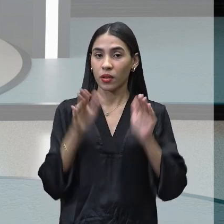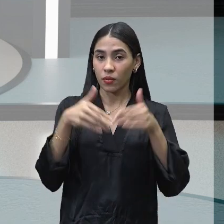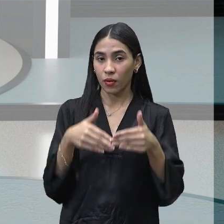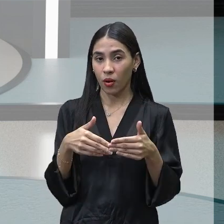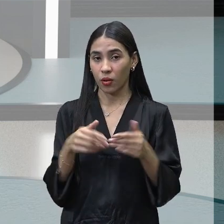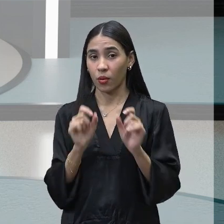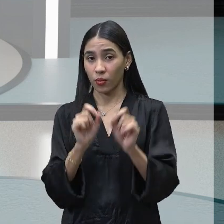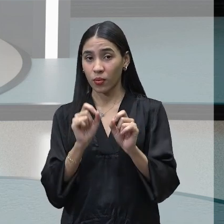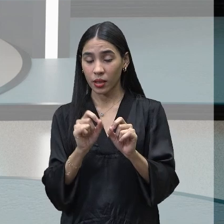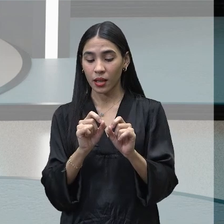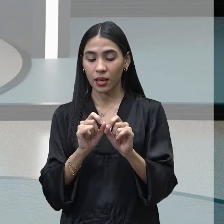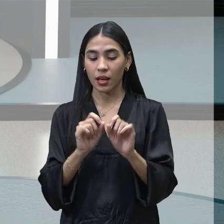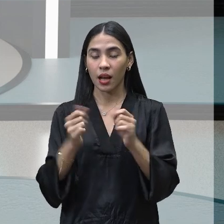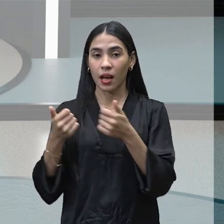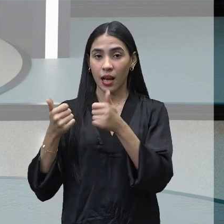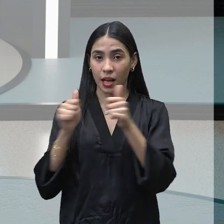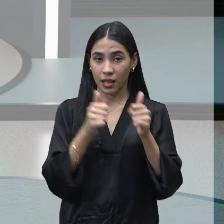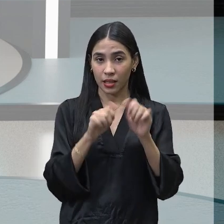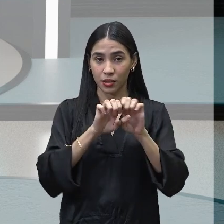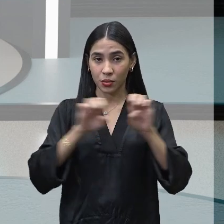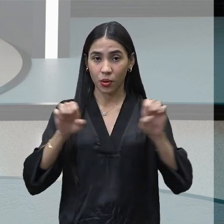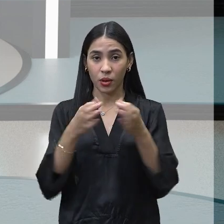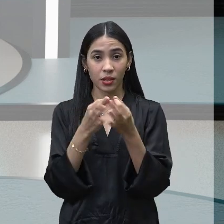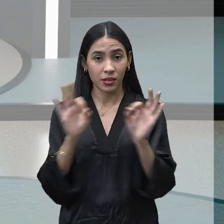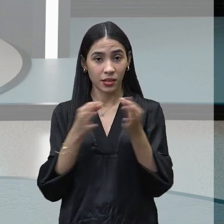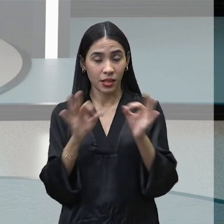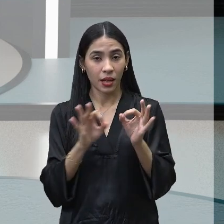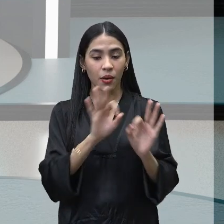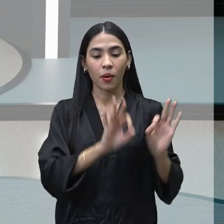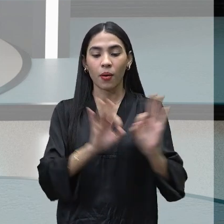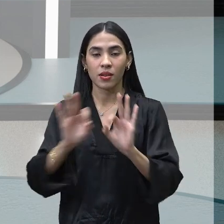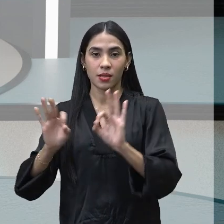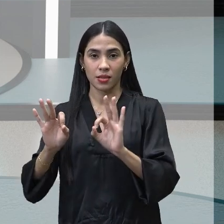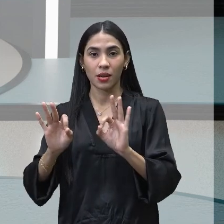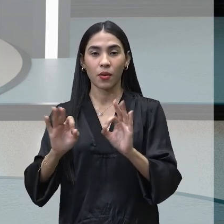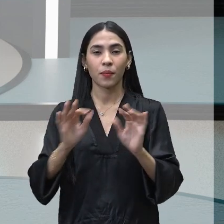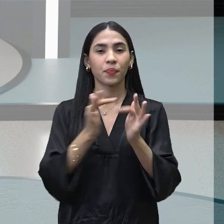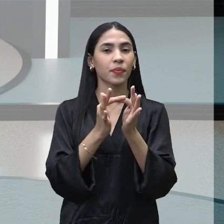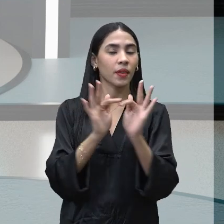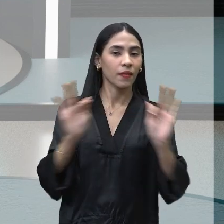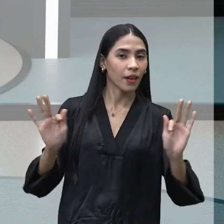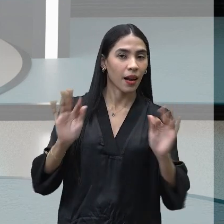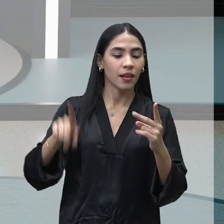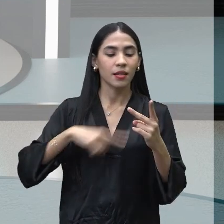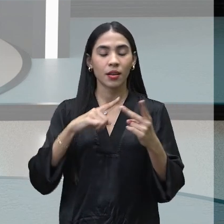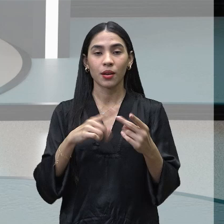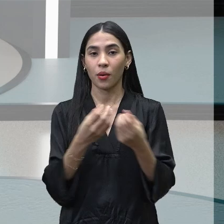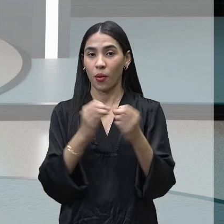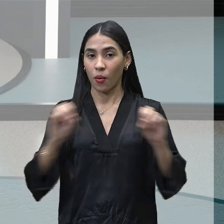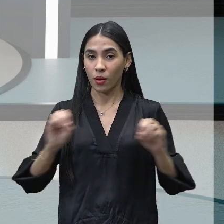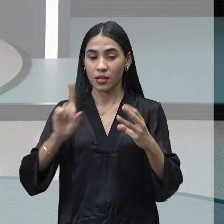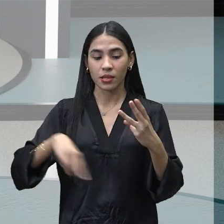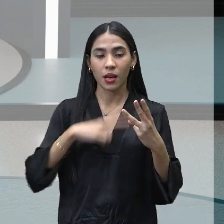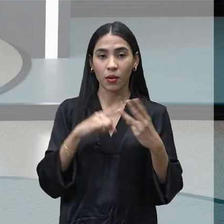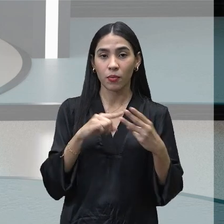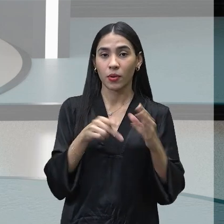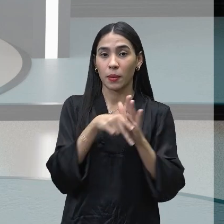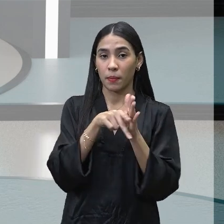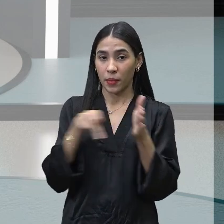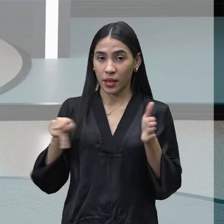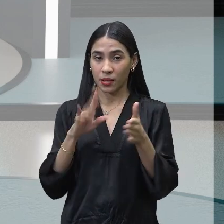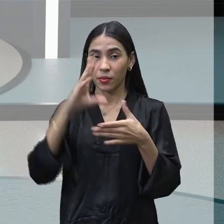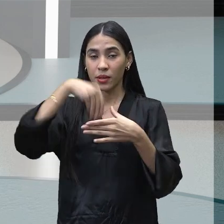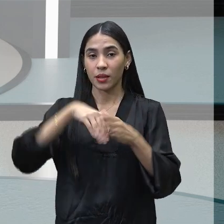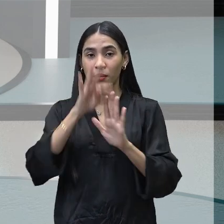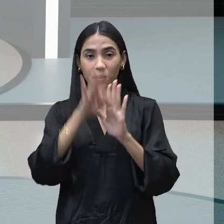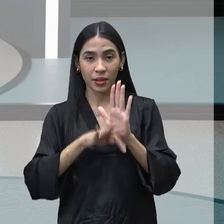da construção sintática, na organização das frases, das orações e dos períodos dentro de um